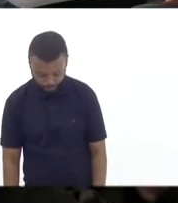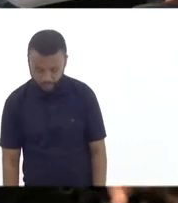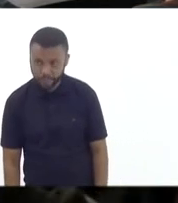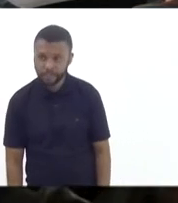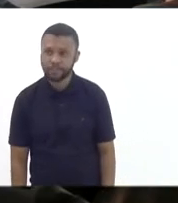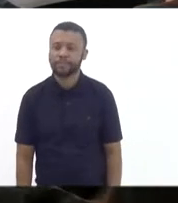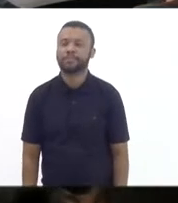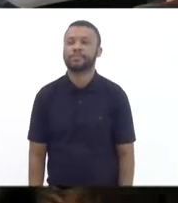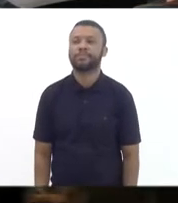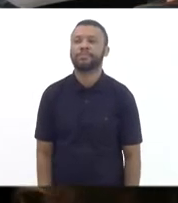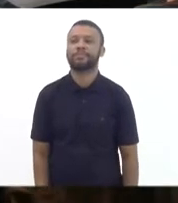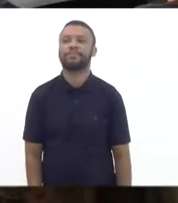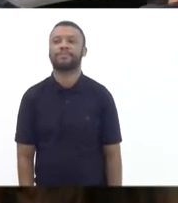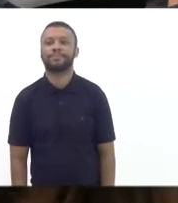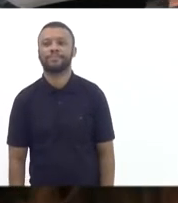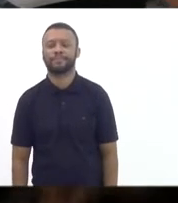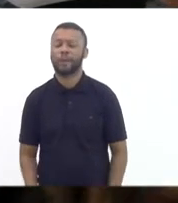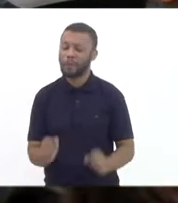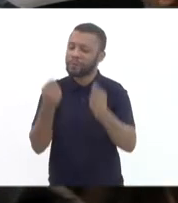Tudo, né?